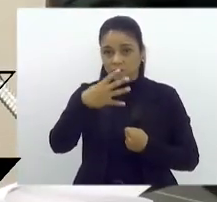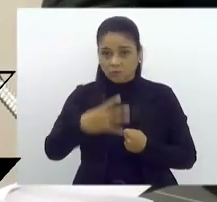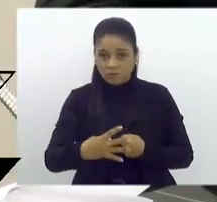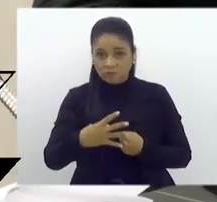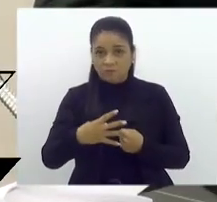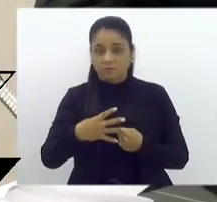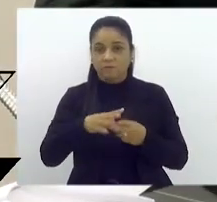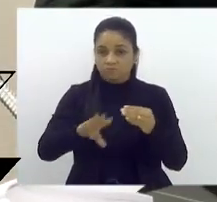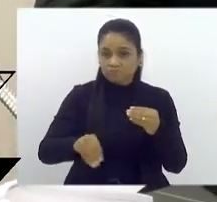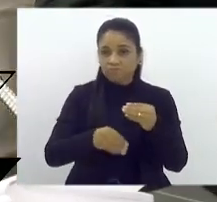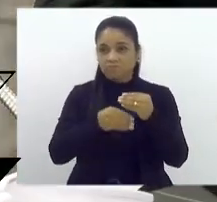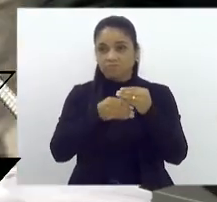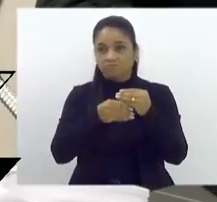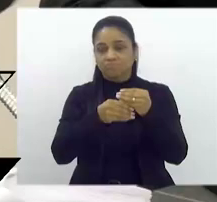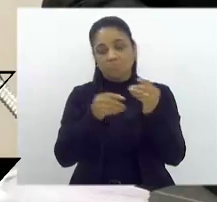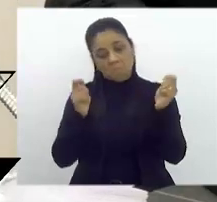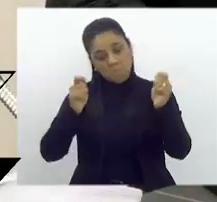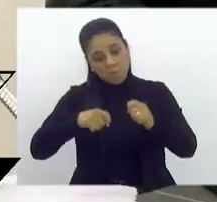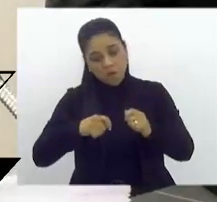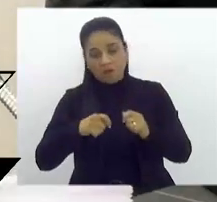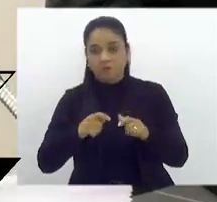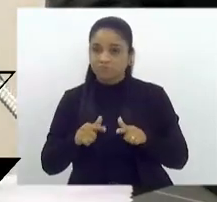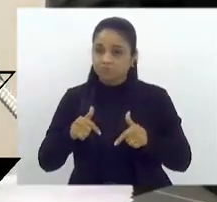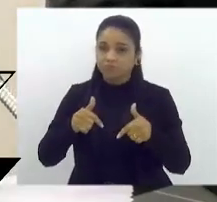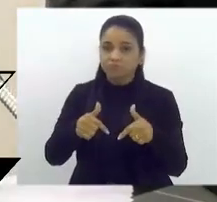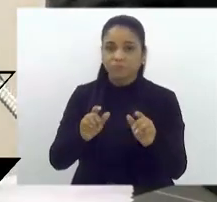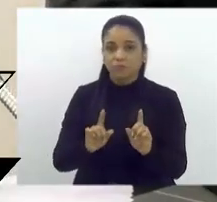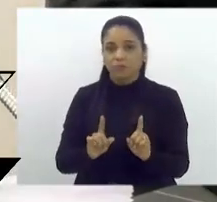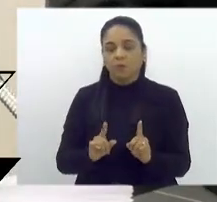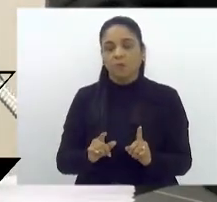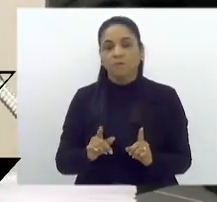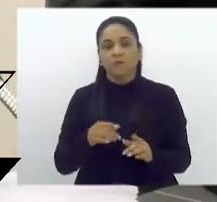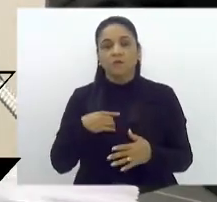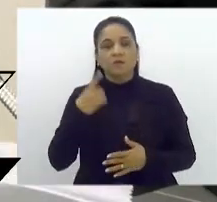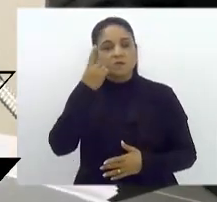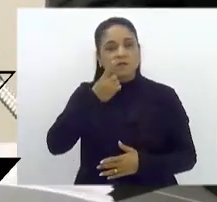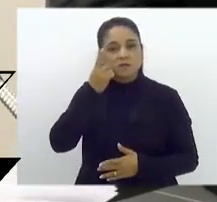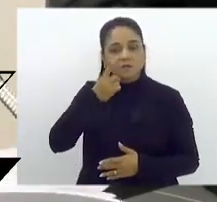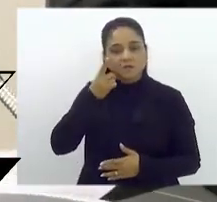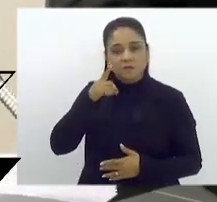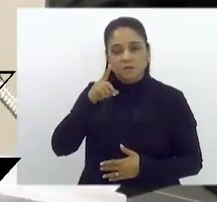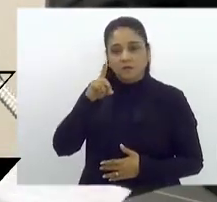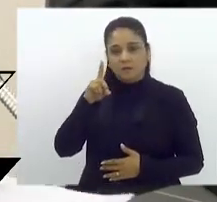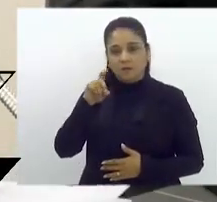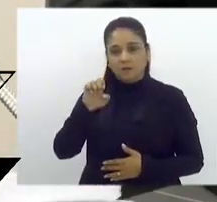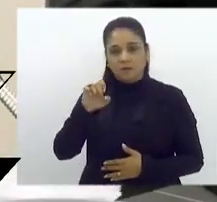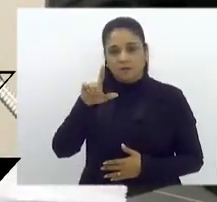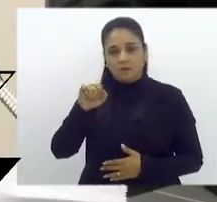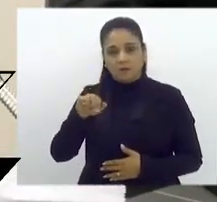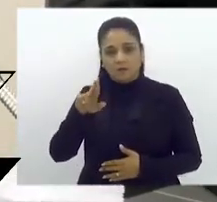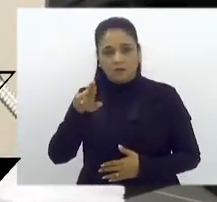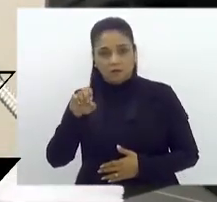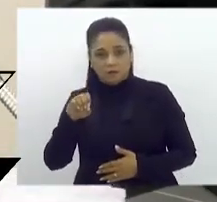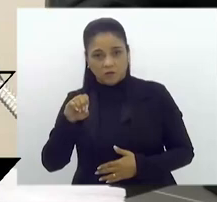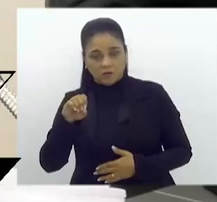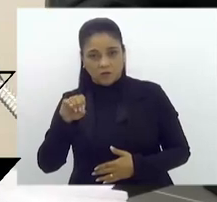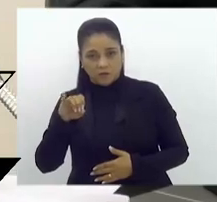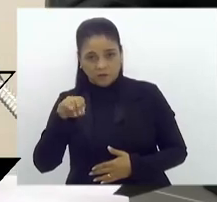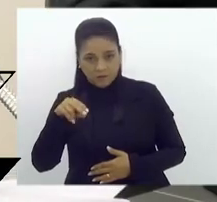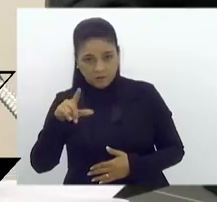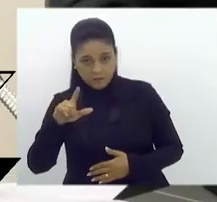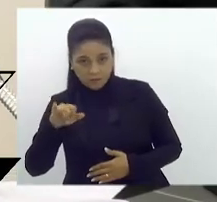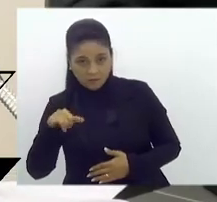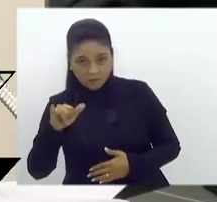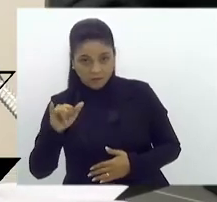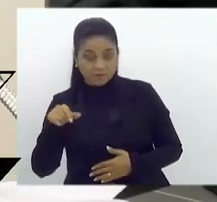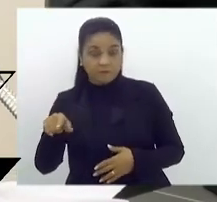o poderá e o poderá ser executar. E aqui me dirijo ao deputado Delaroli para abrir a discussão, antes de abrir a